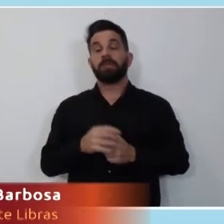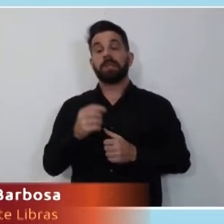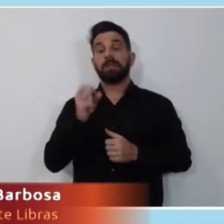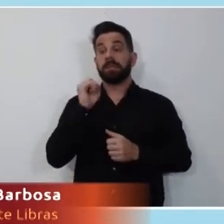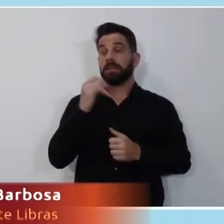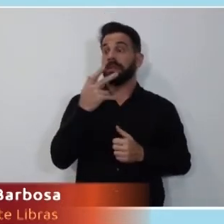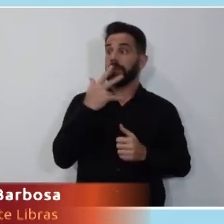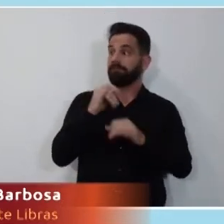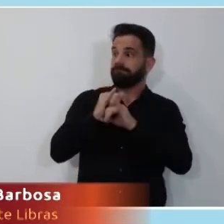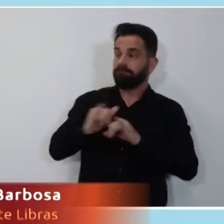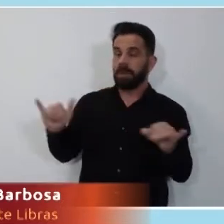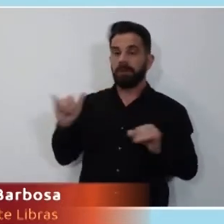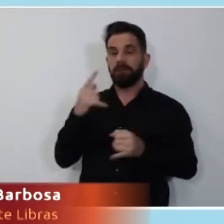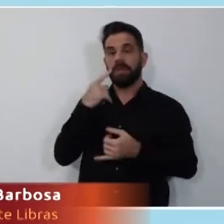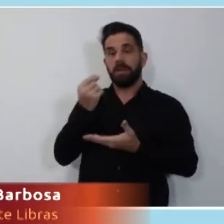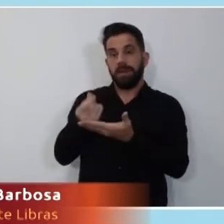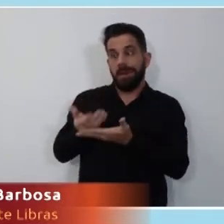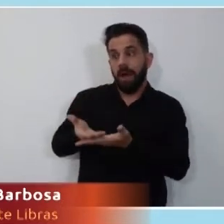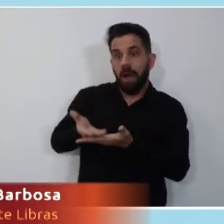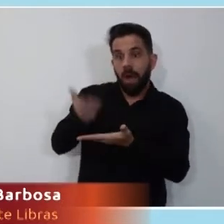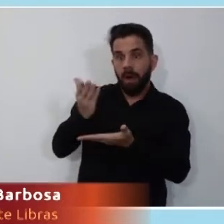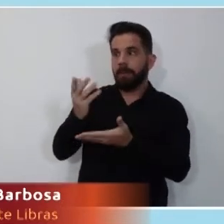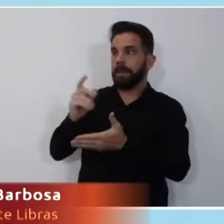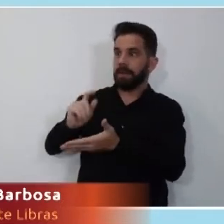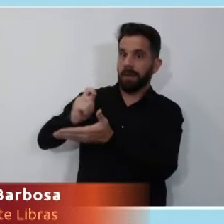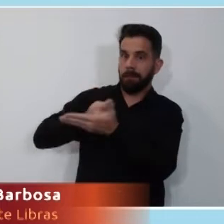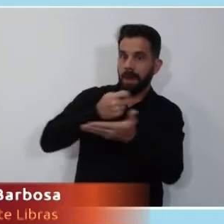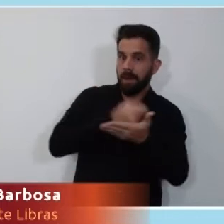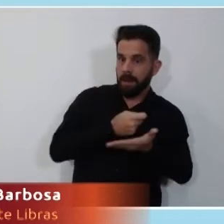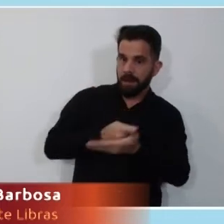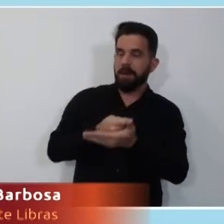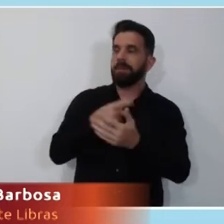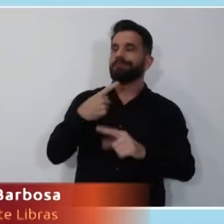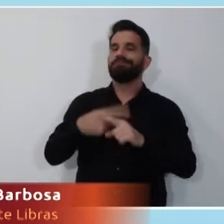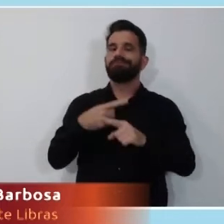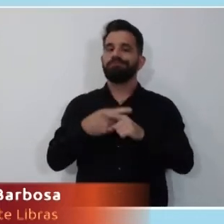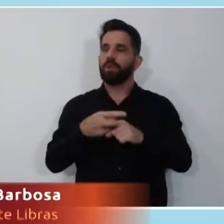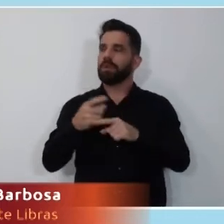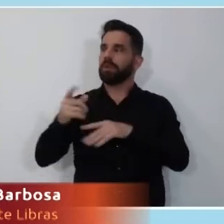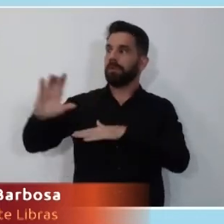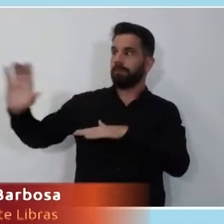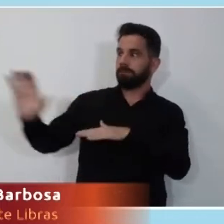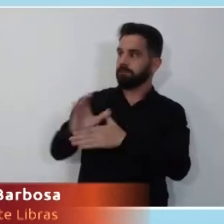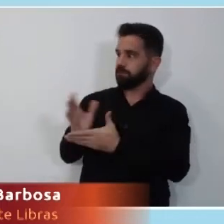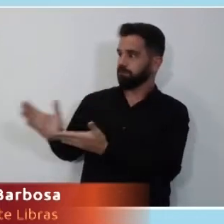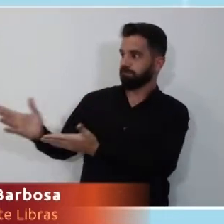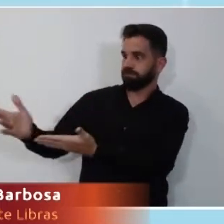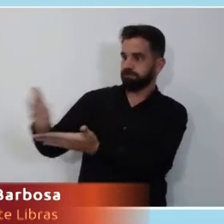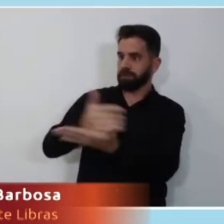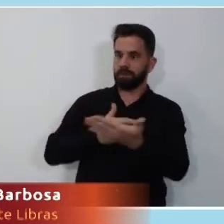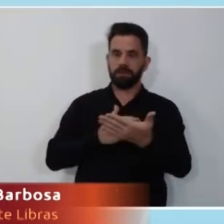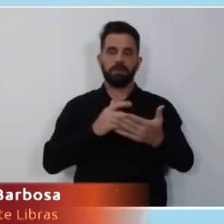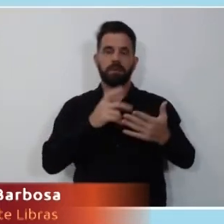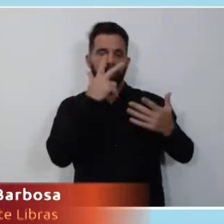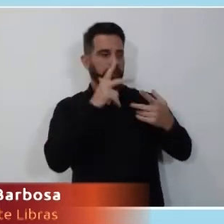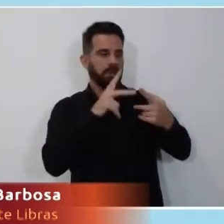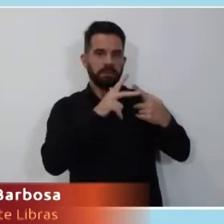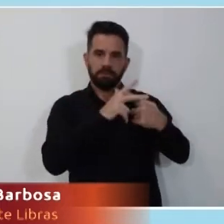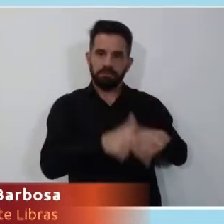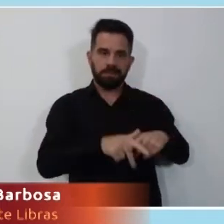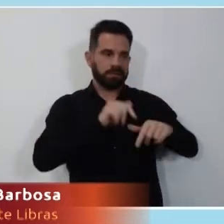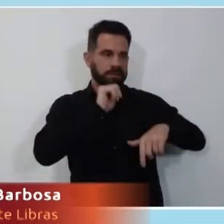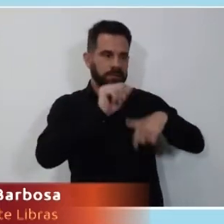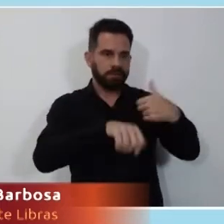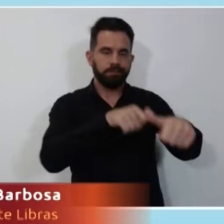poder equacionar com os custos do aumento tanto de lubrificantes e gasolina, e pneus